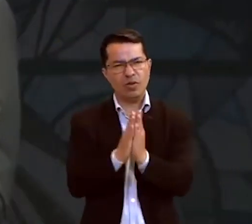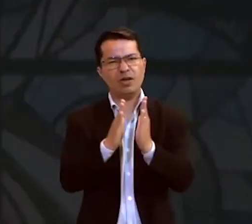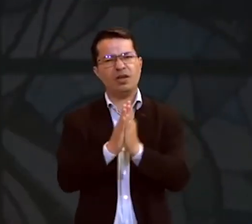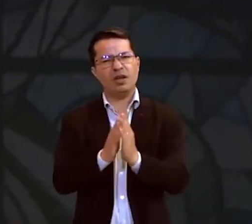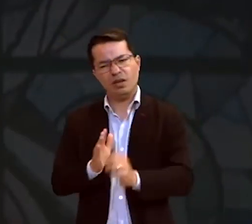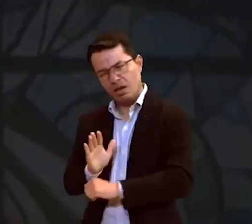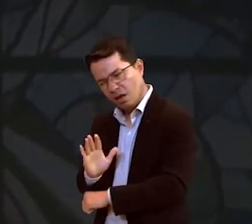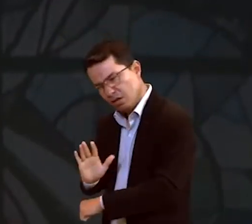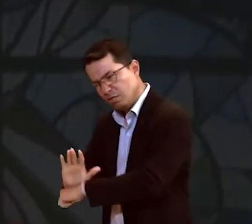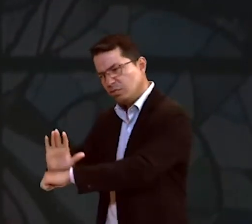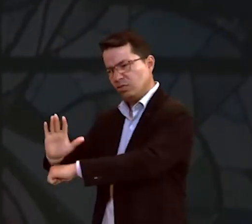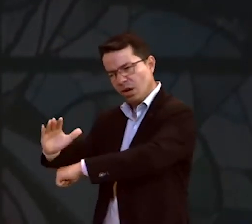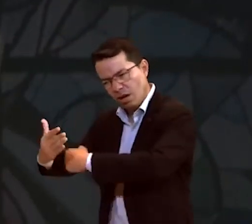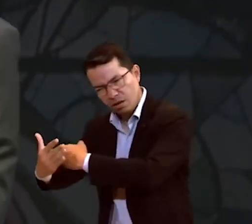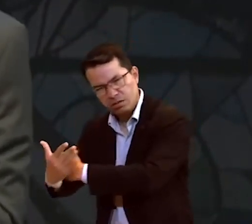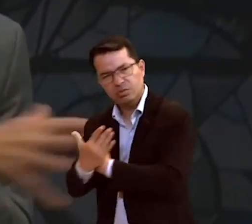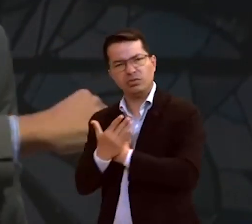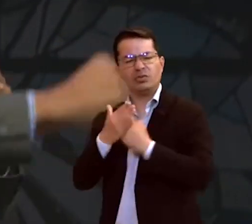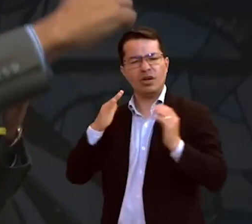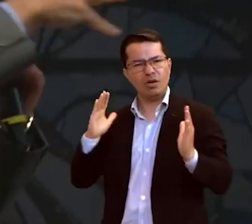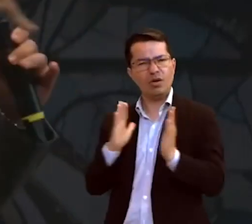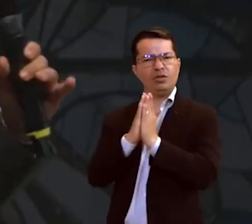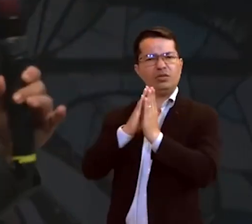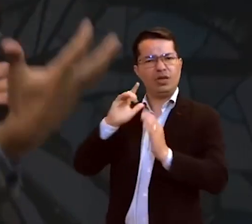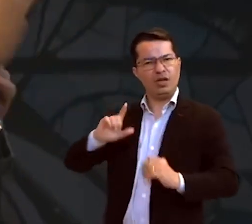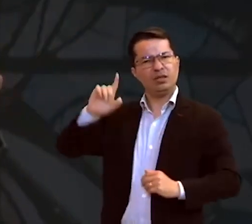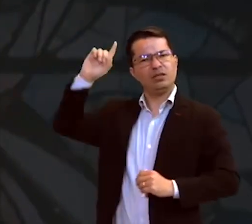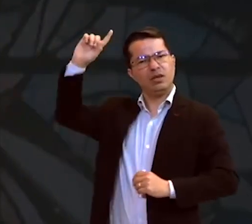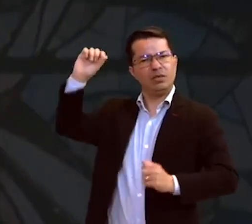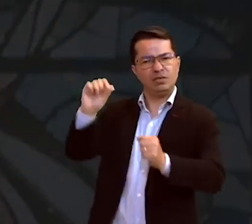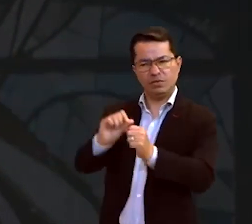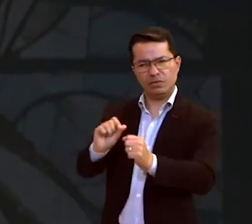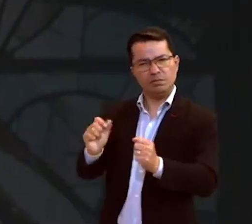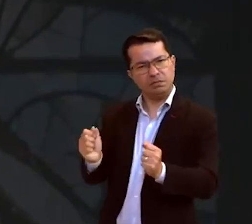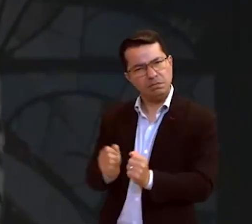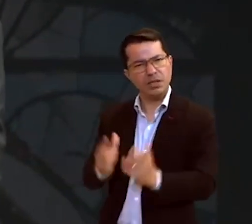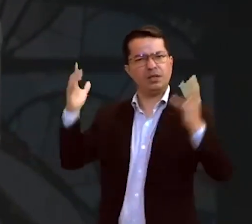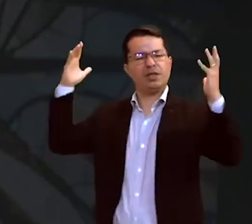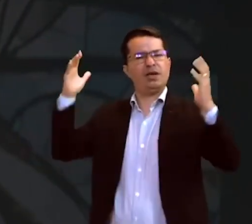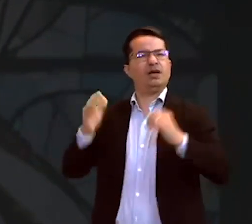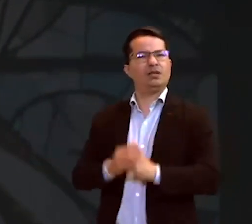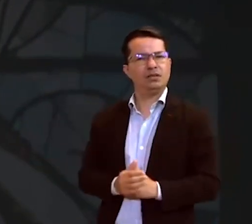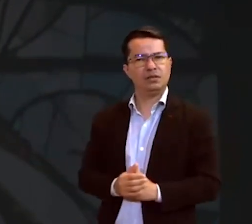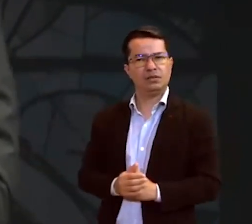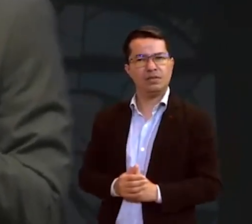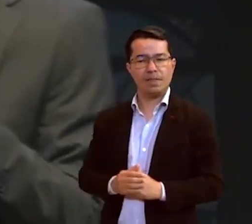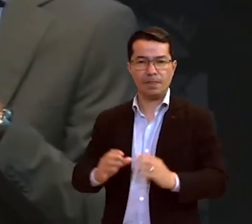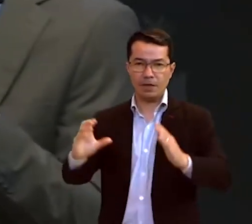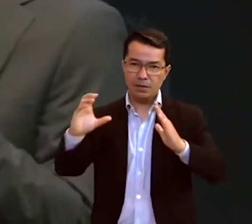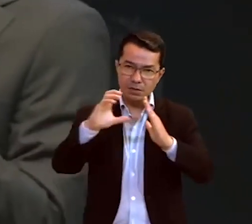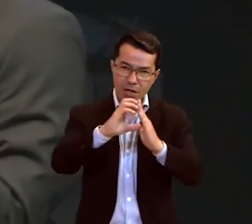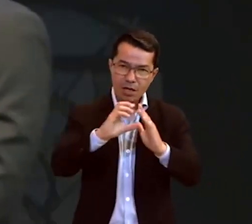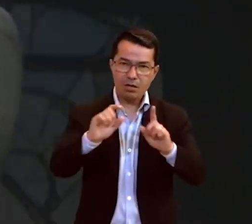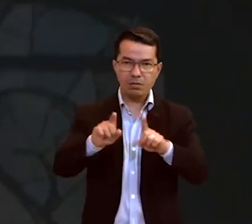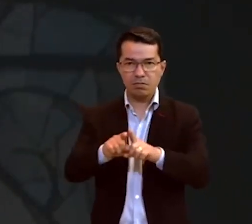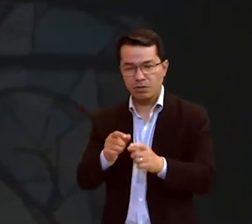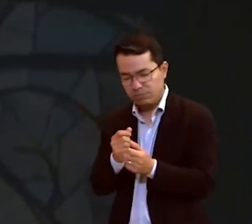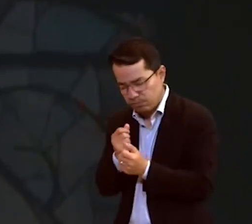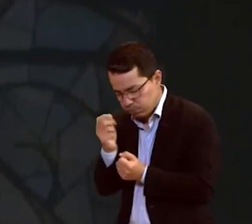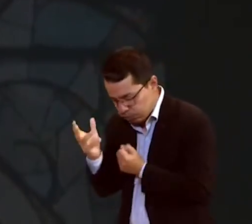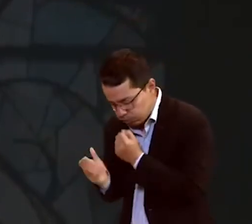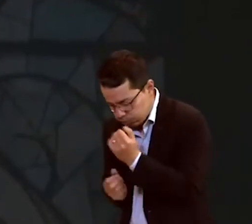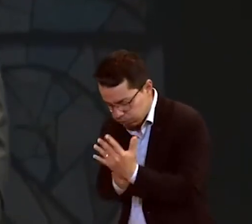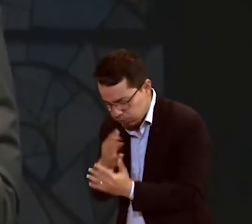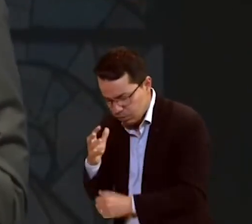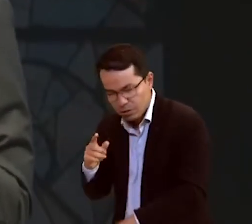uns pelos outros. É o momento de Deus se manifestar no meio da reunião. E é por isso que dentro da célula, quando a gente vai compartilhar os pedidos, é um momento